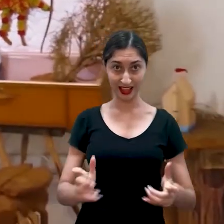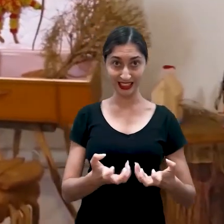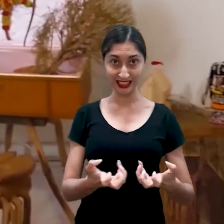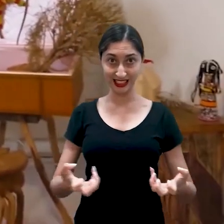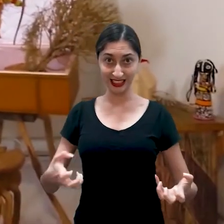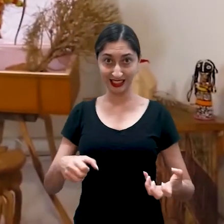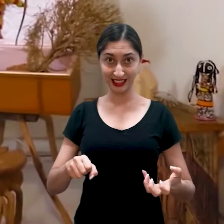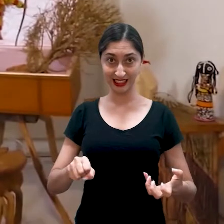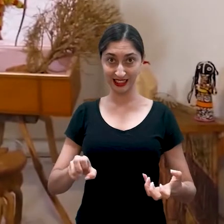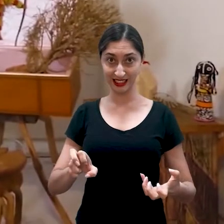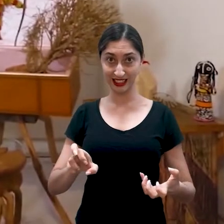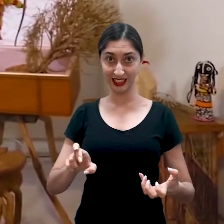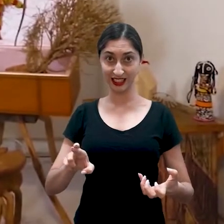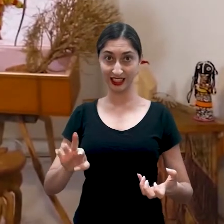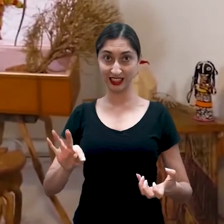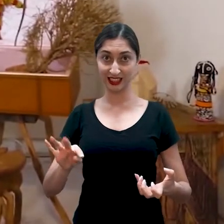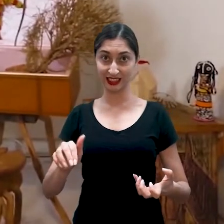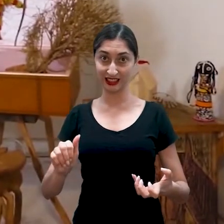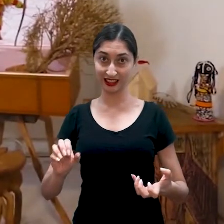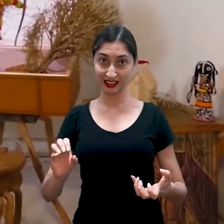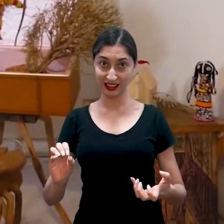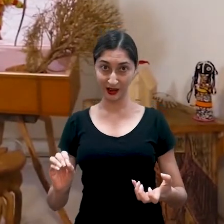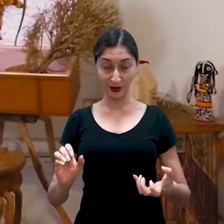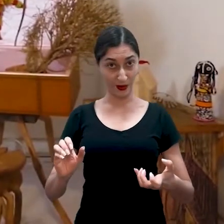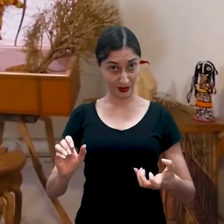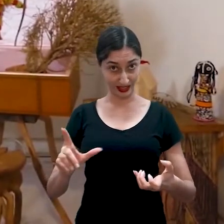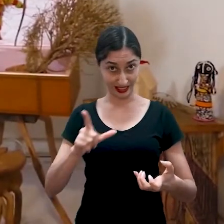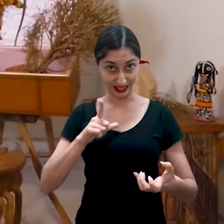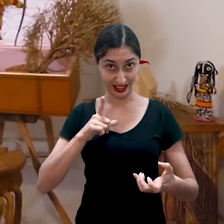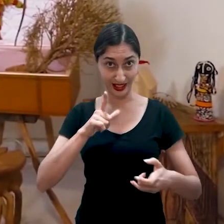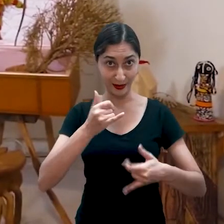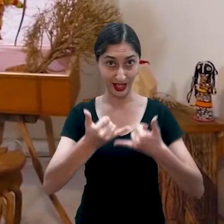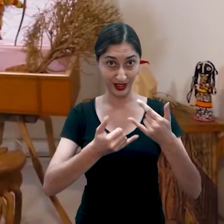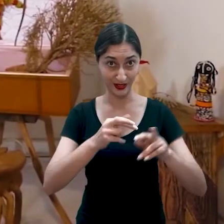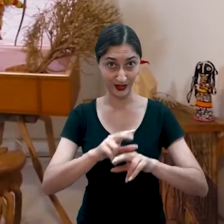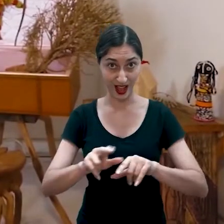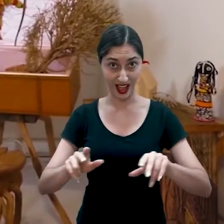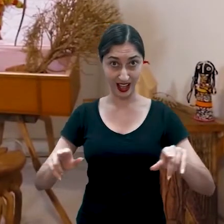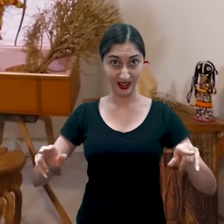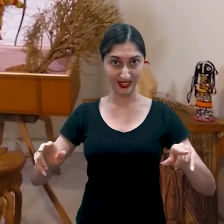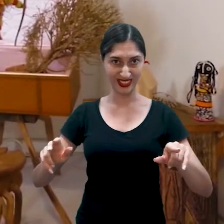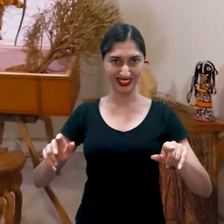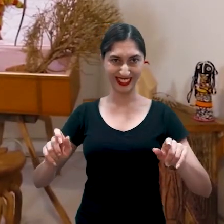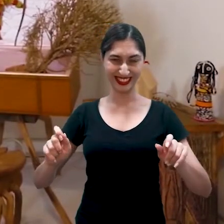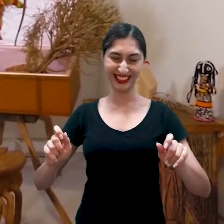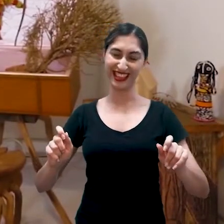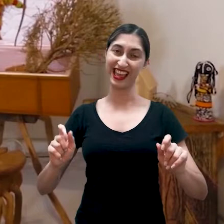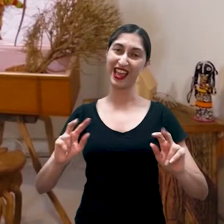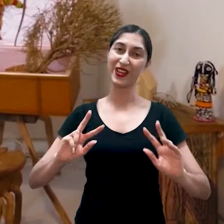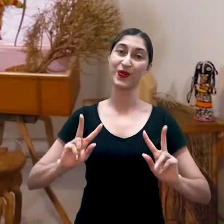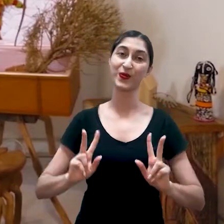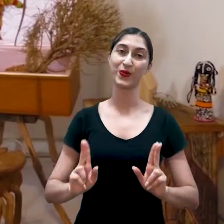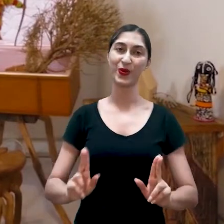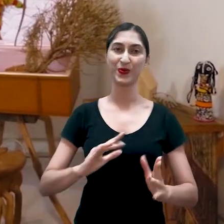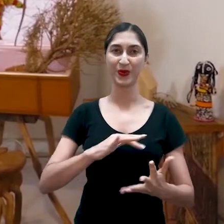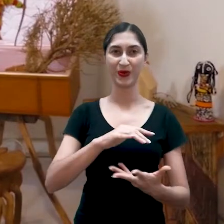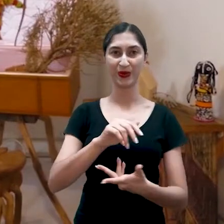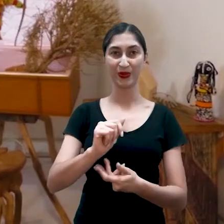esses brinquedos, é o mundo. E o mundo é um grande